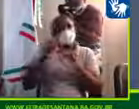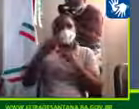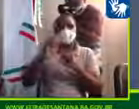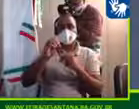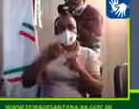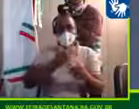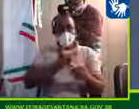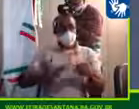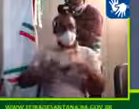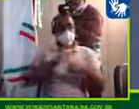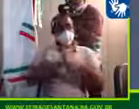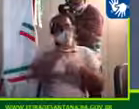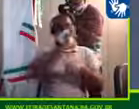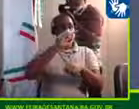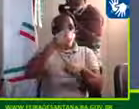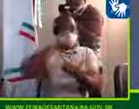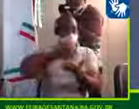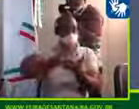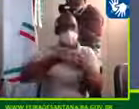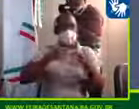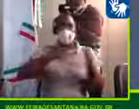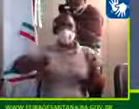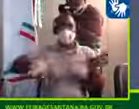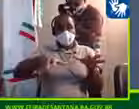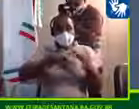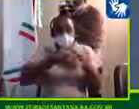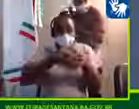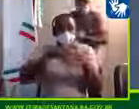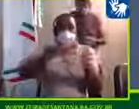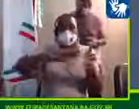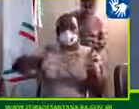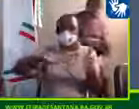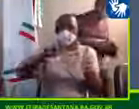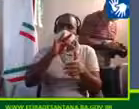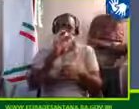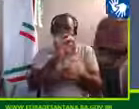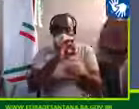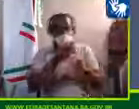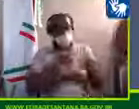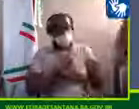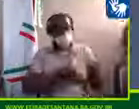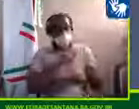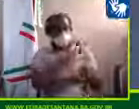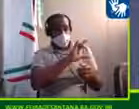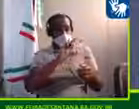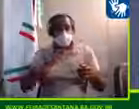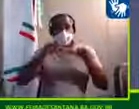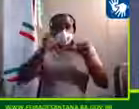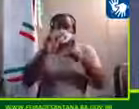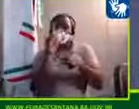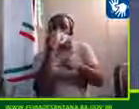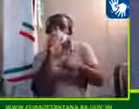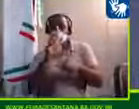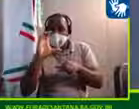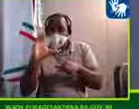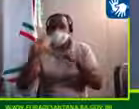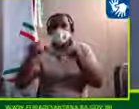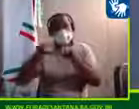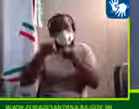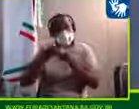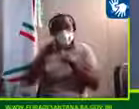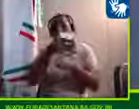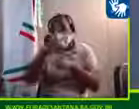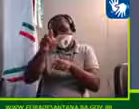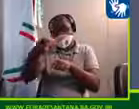governo do estado decidiu de forma correta, manter os 10 leitos já existentes no Hospital Clériston Andrade, e no anexo agora